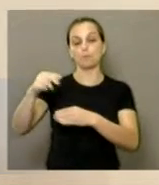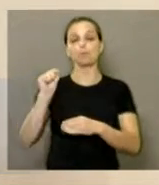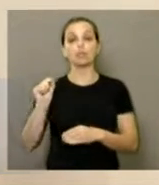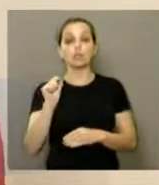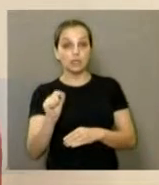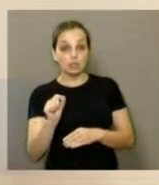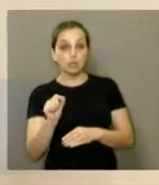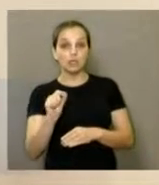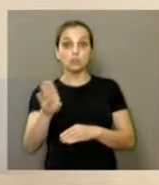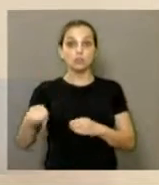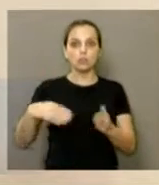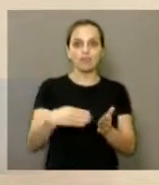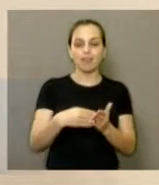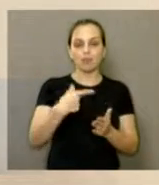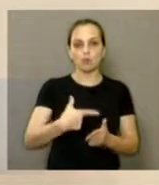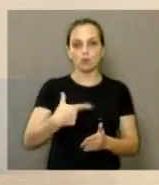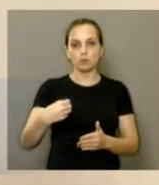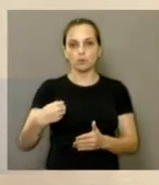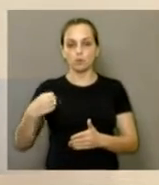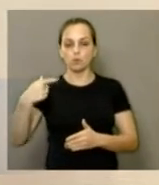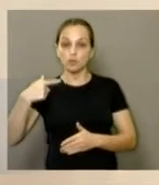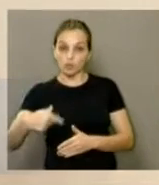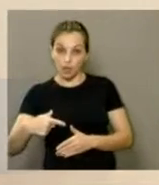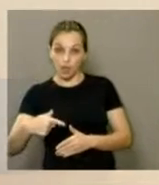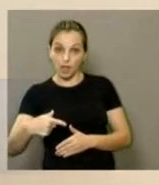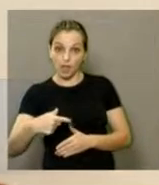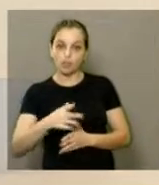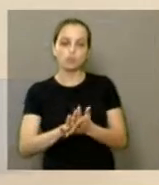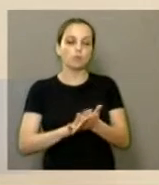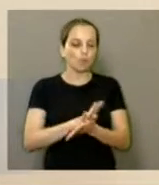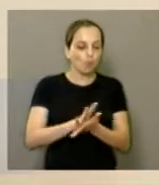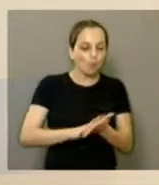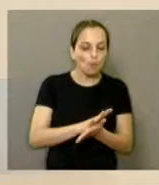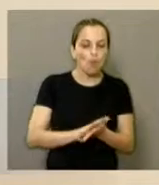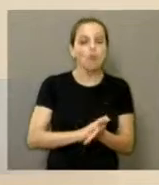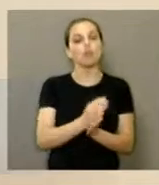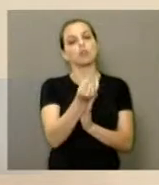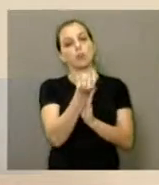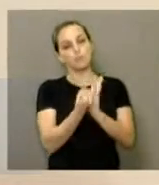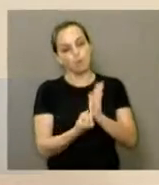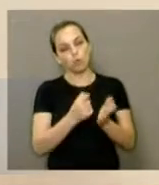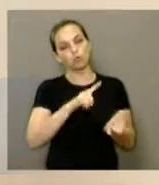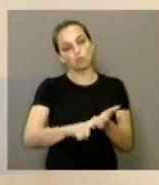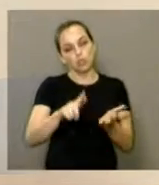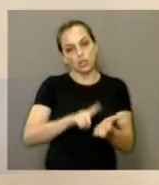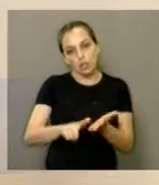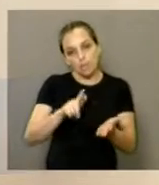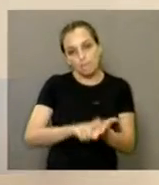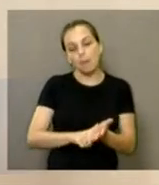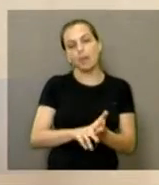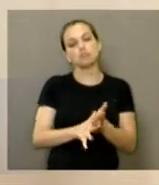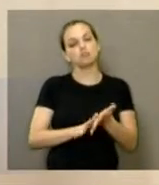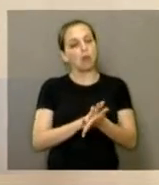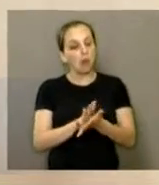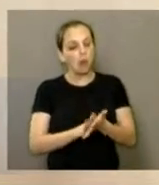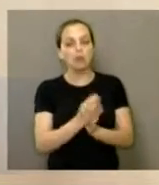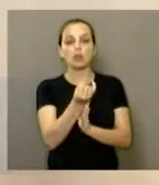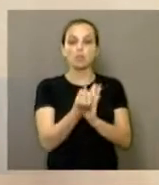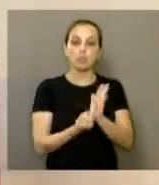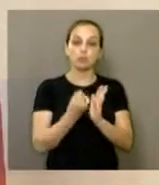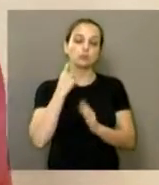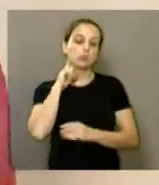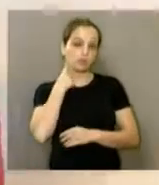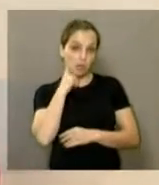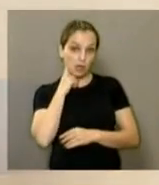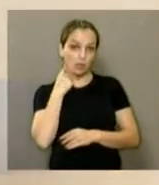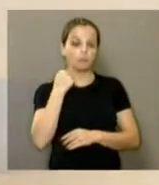até 2007, sem cobrar nenhuma taxa de limpeza ou nenhuma taxa de lixo.